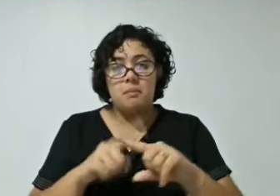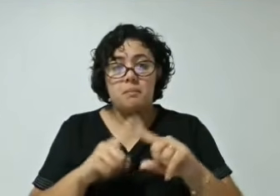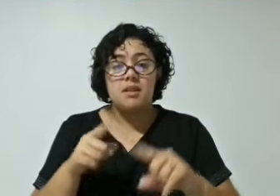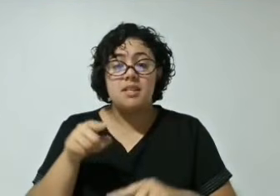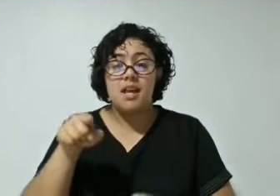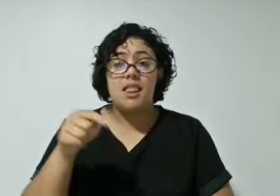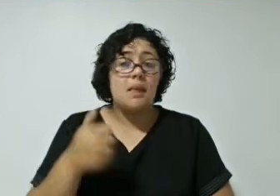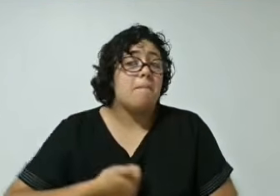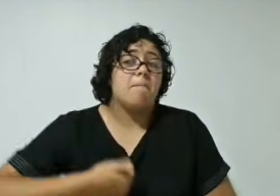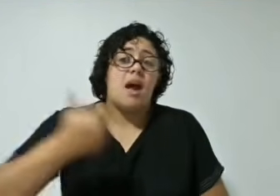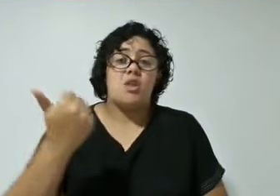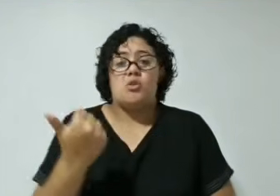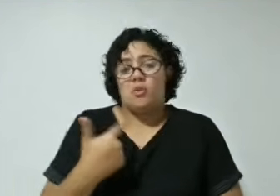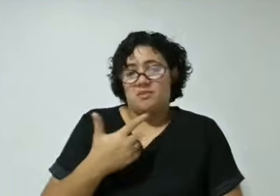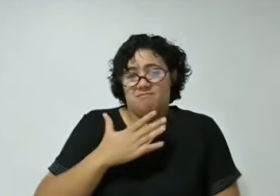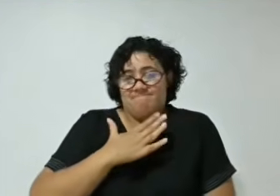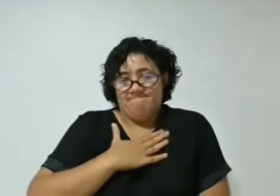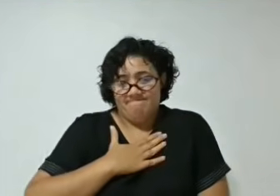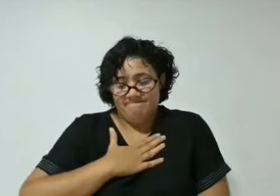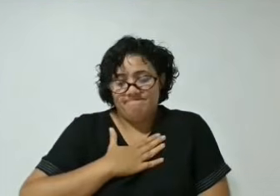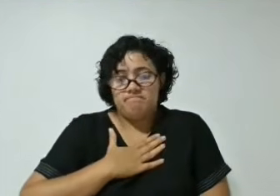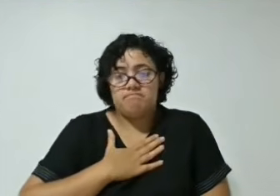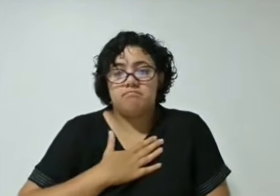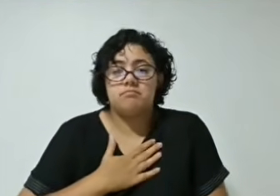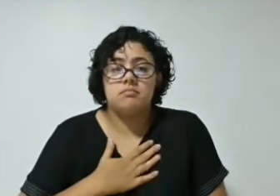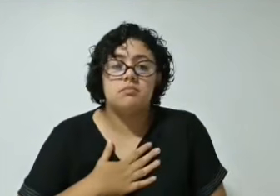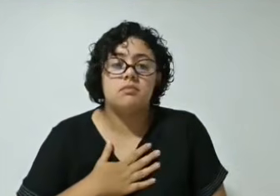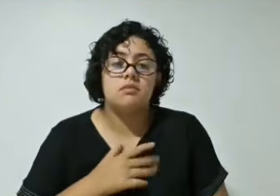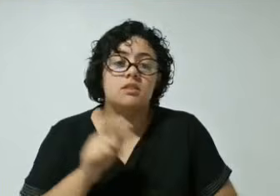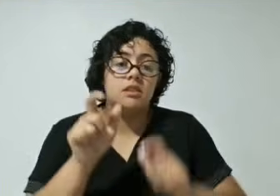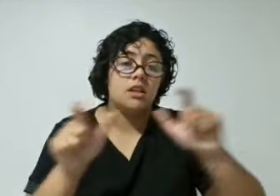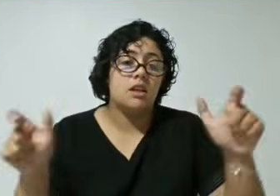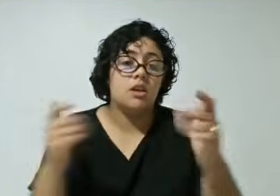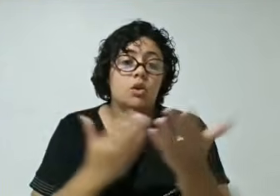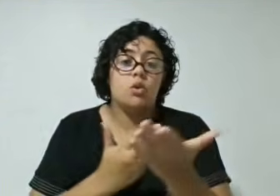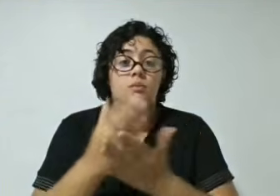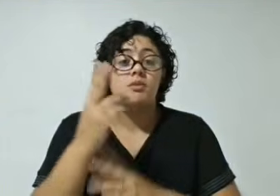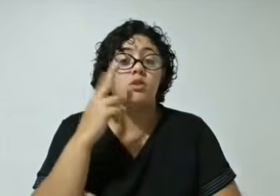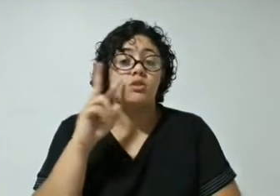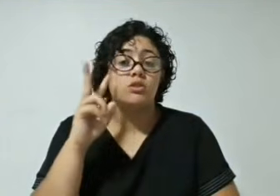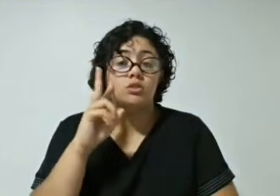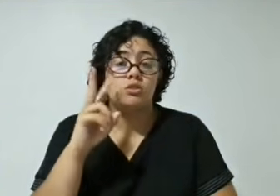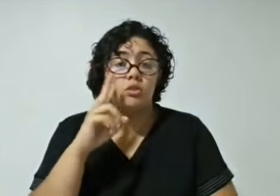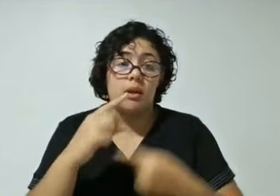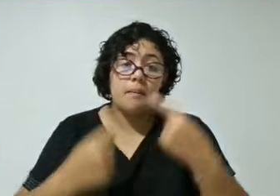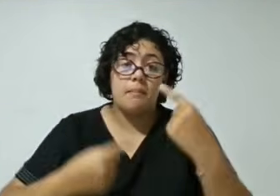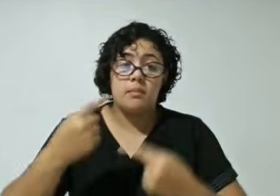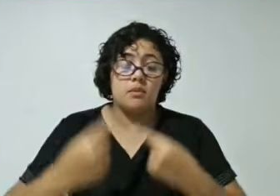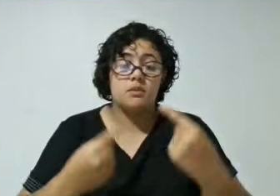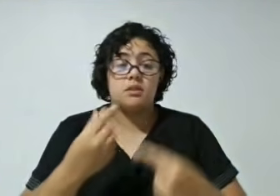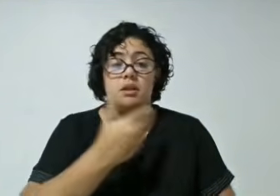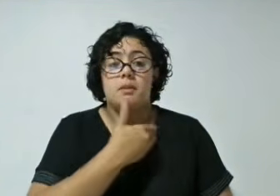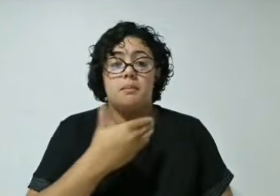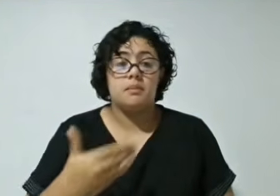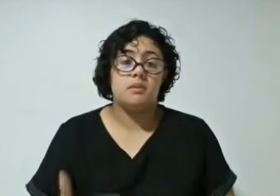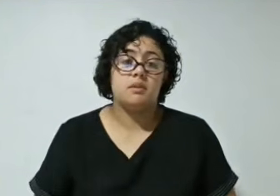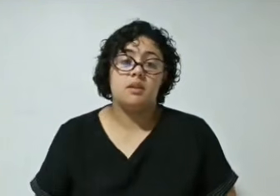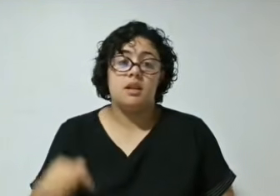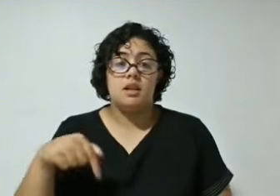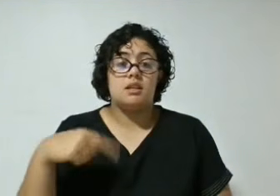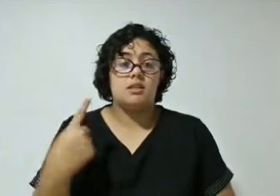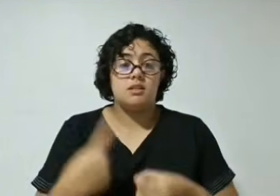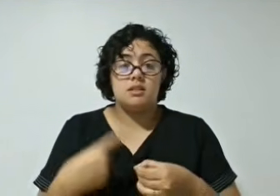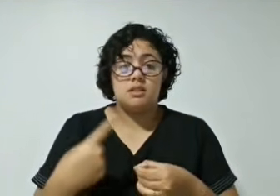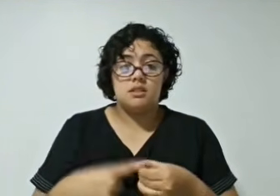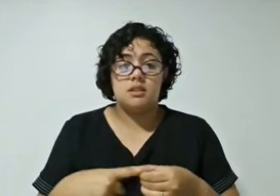né? Tanto que quem começou a história da política cultural na cidade de Belo Horizonte, a maioria ou